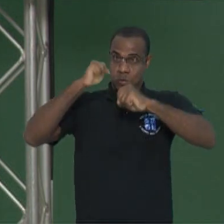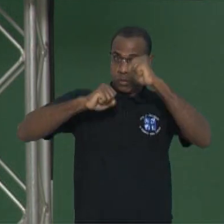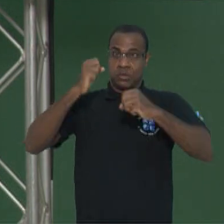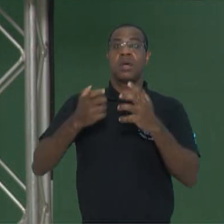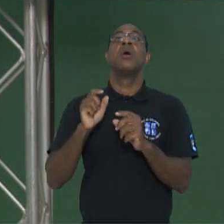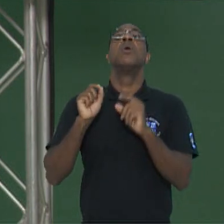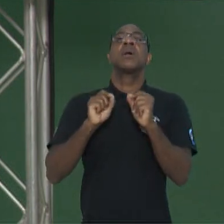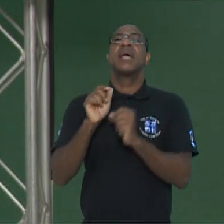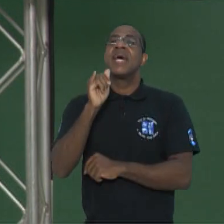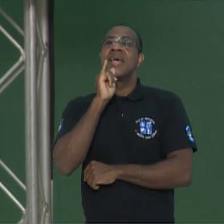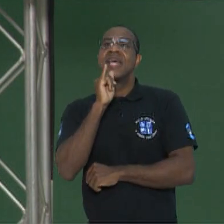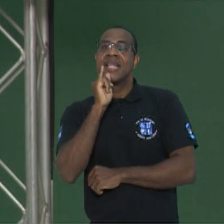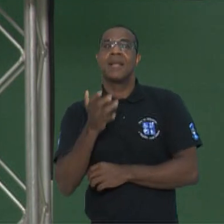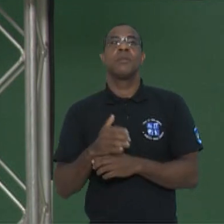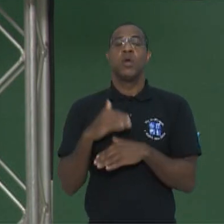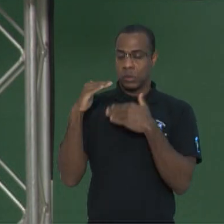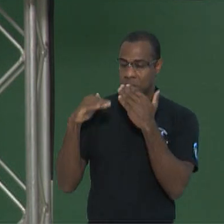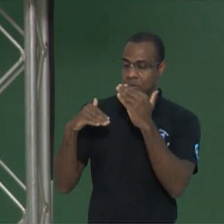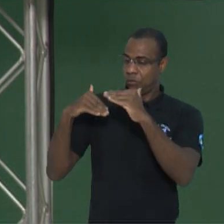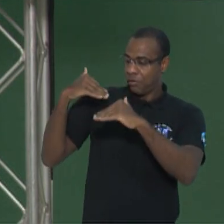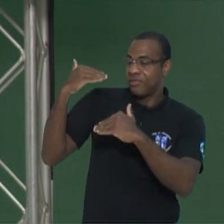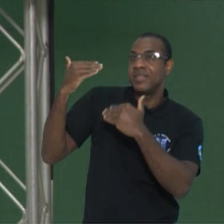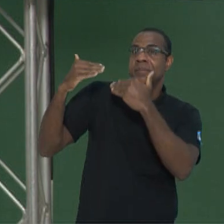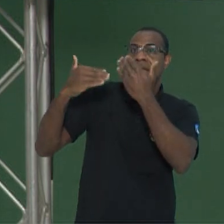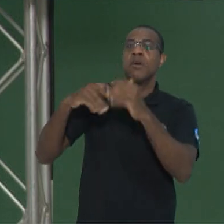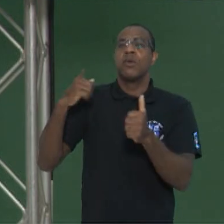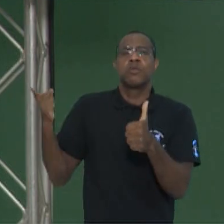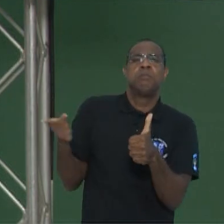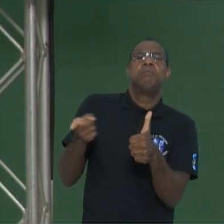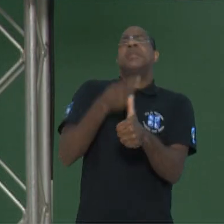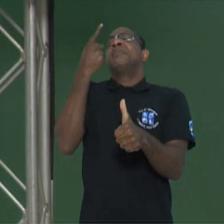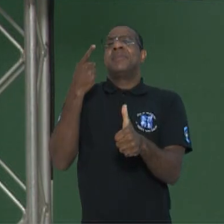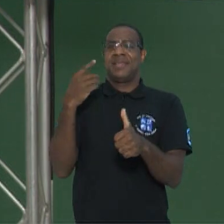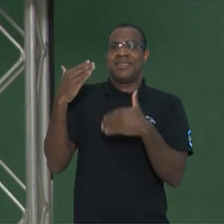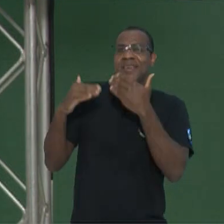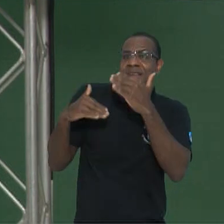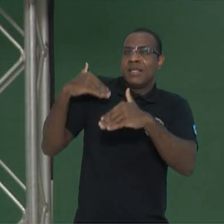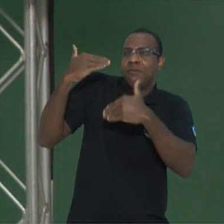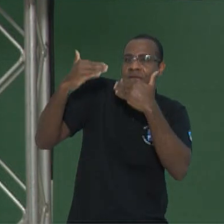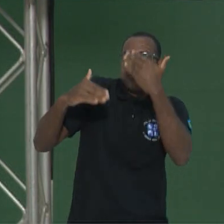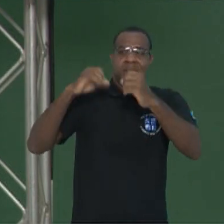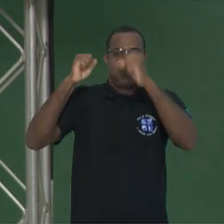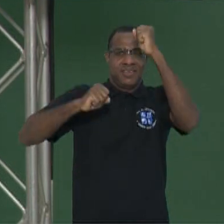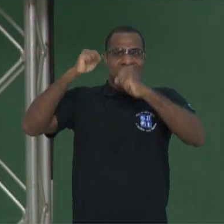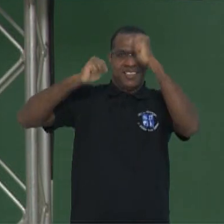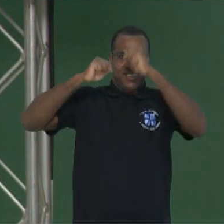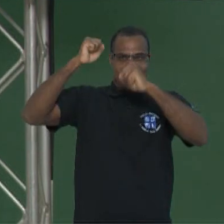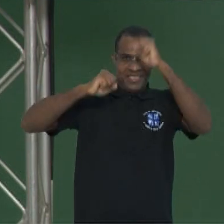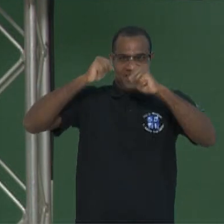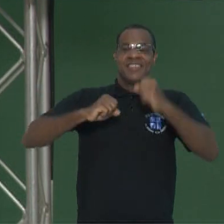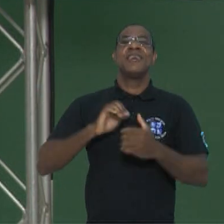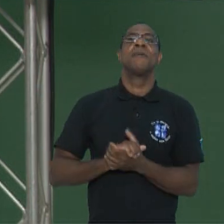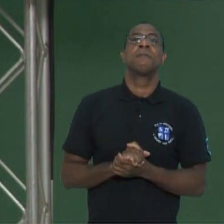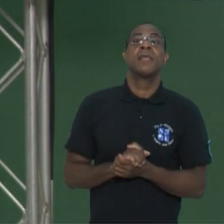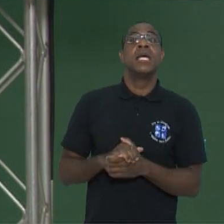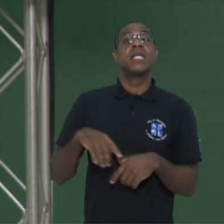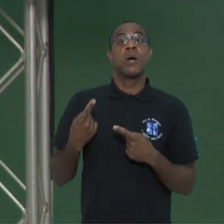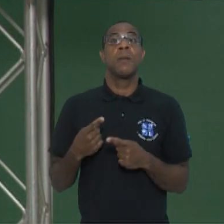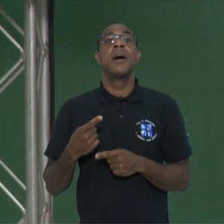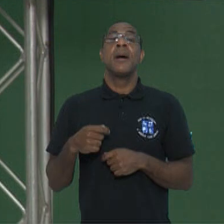os exemplos do desenvolvimento, os pioneiros desse desenvolvimento, dessa Revolução Industrial. E aí eles precisam